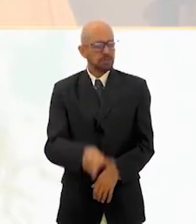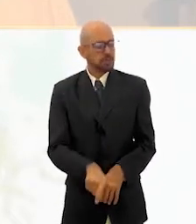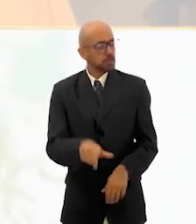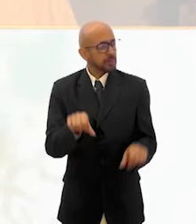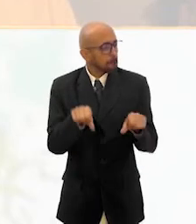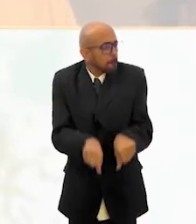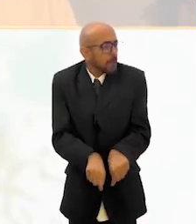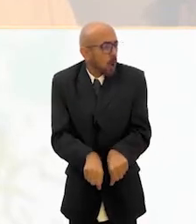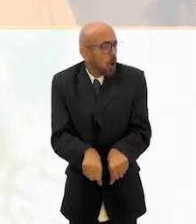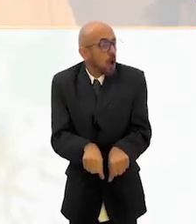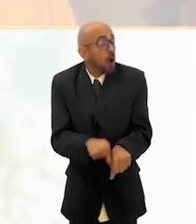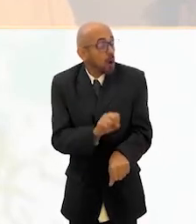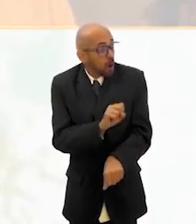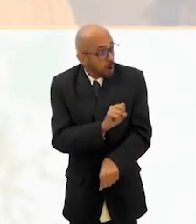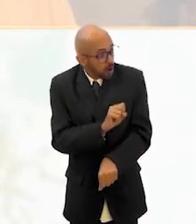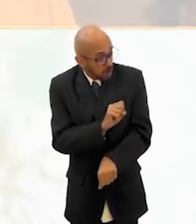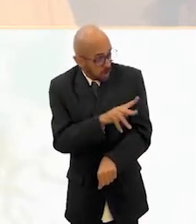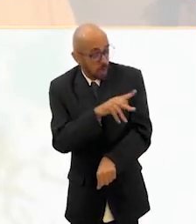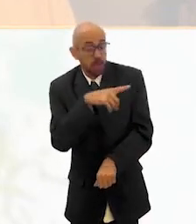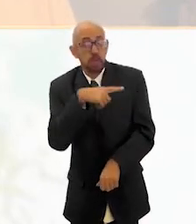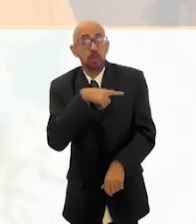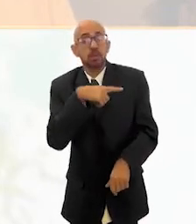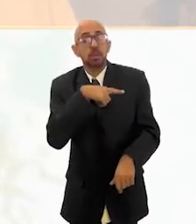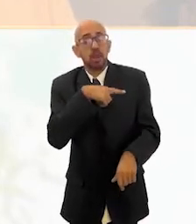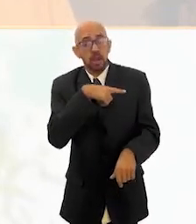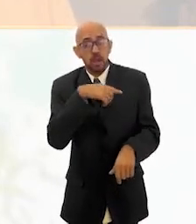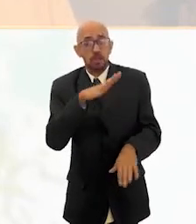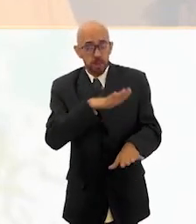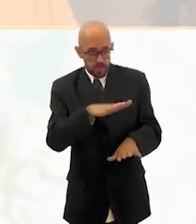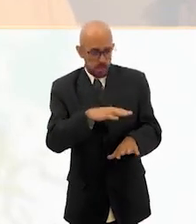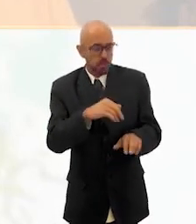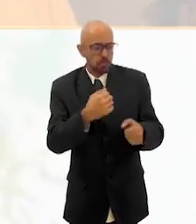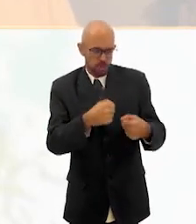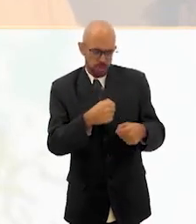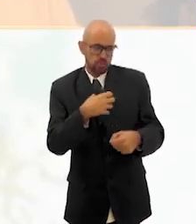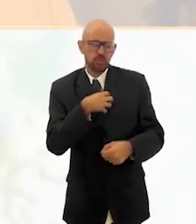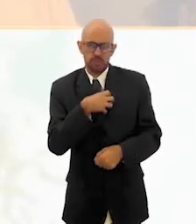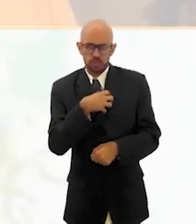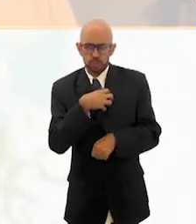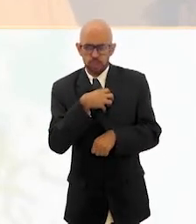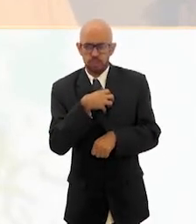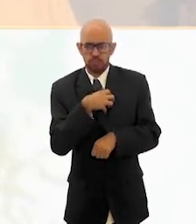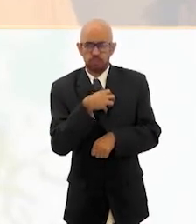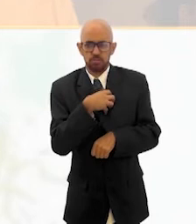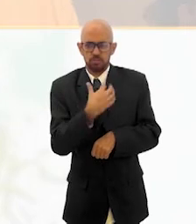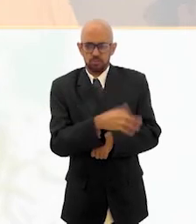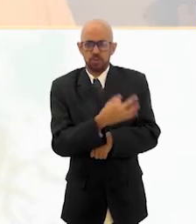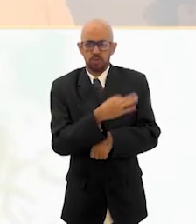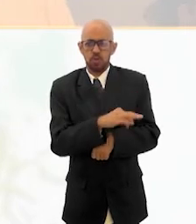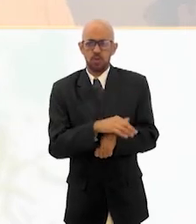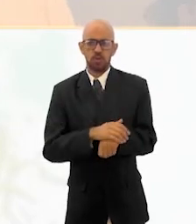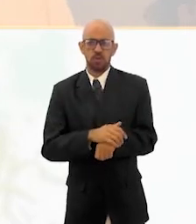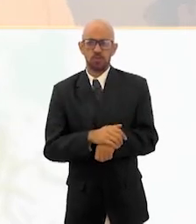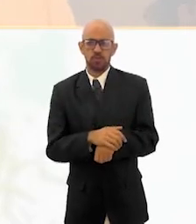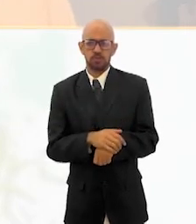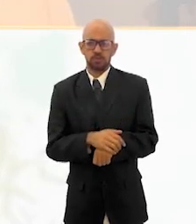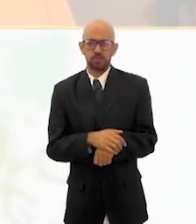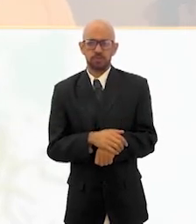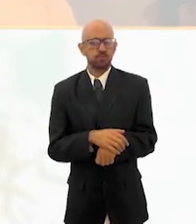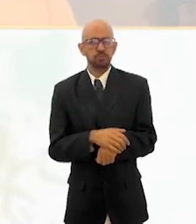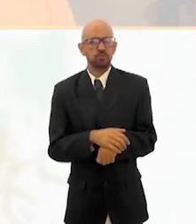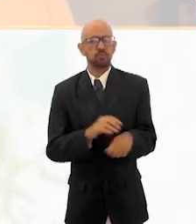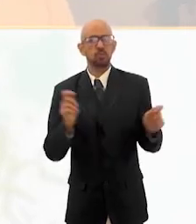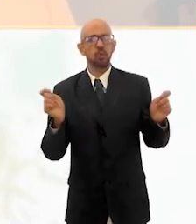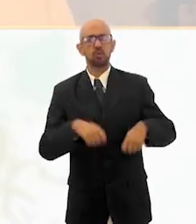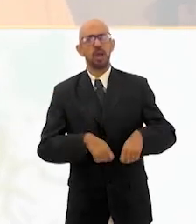assim, tudo bem, tem muita gente muito pior, mas poxa, deixa eu sentir a minha dor, sabe? Não